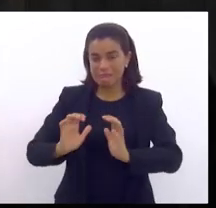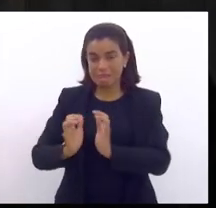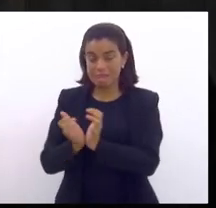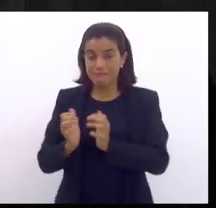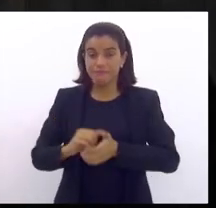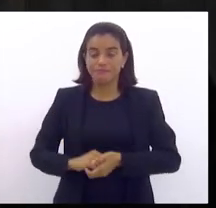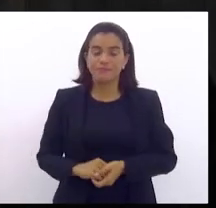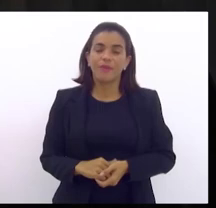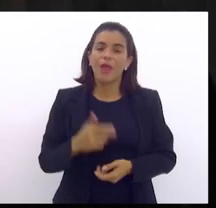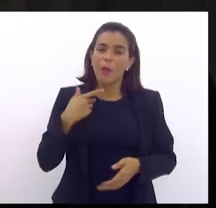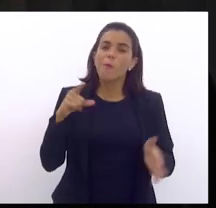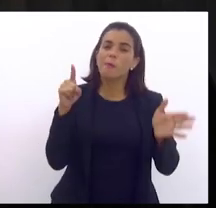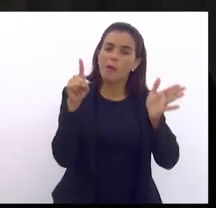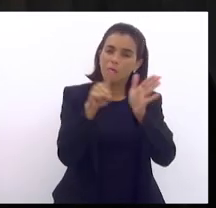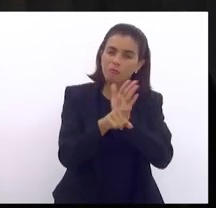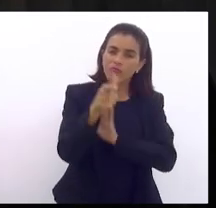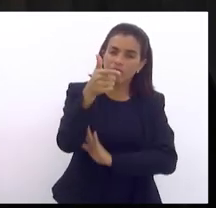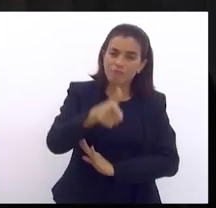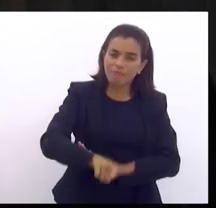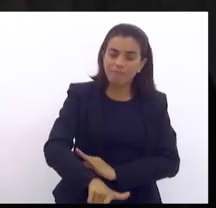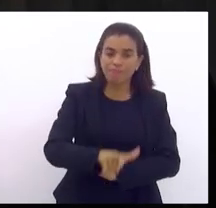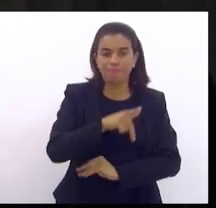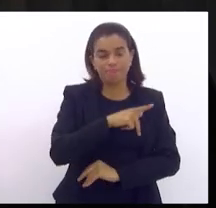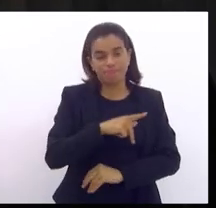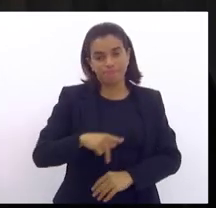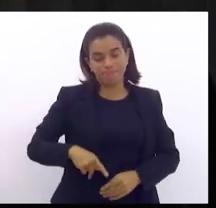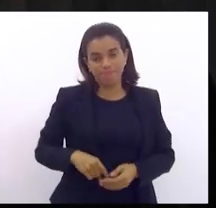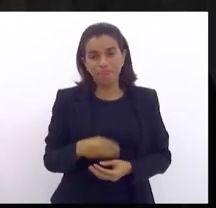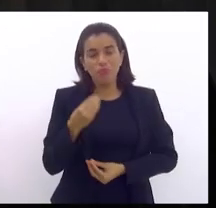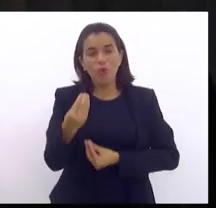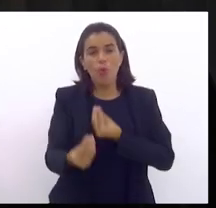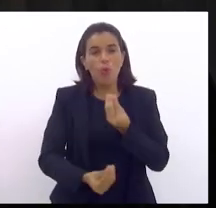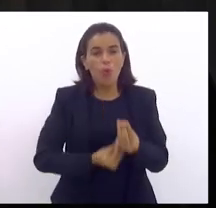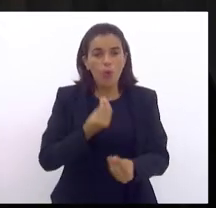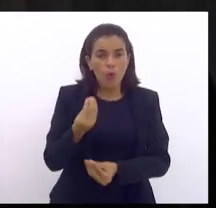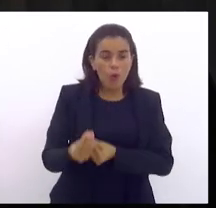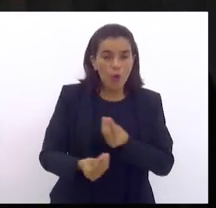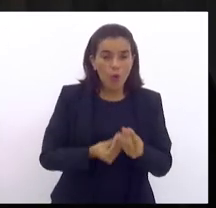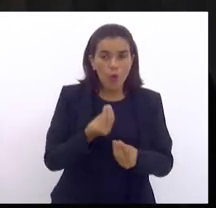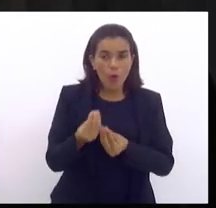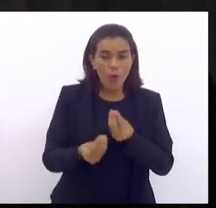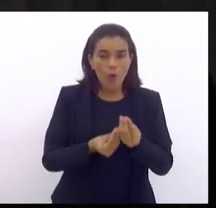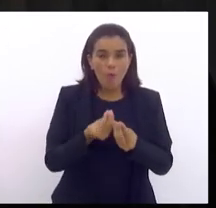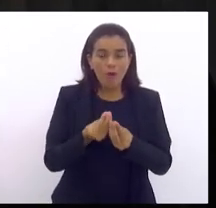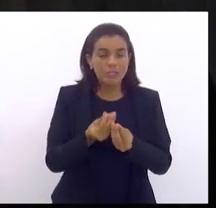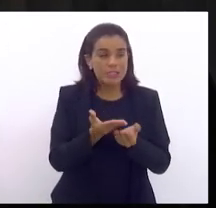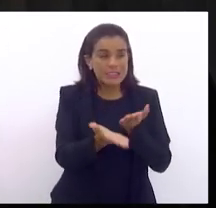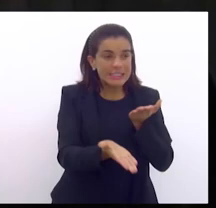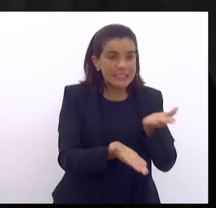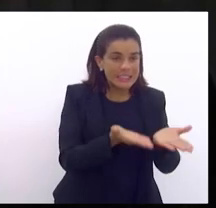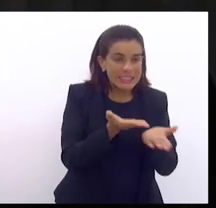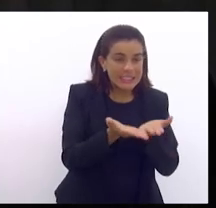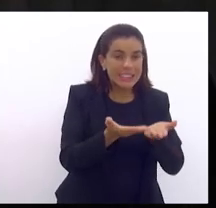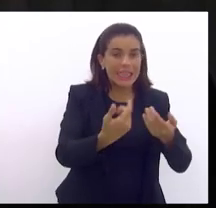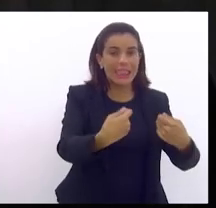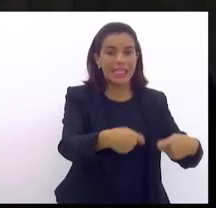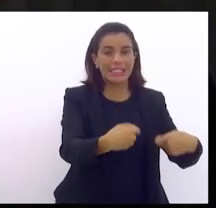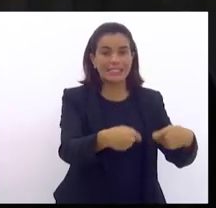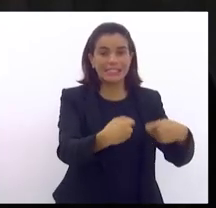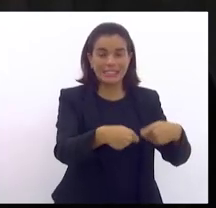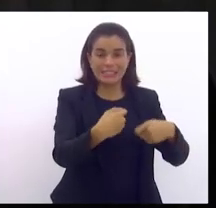eu volto a perguntar, senhor presidente, como é que você atende a demanda